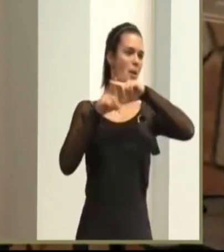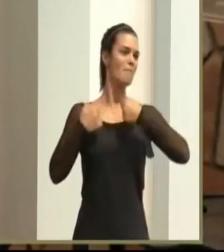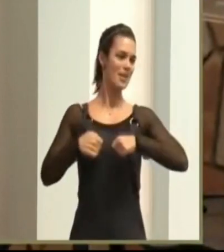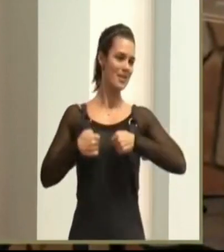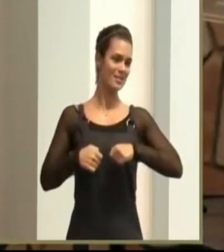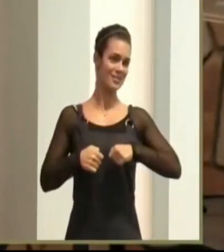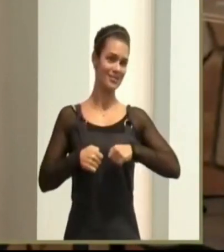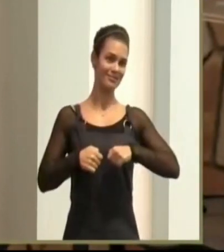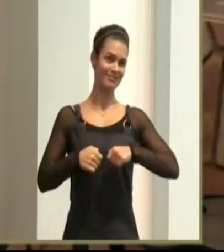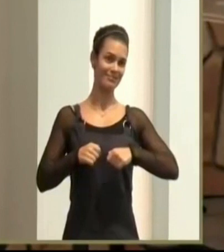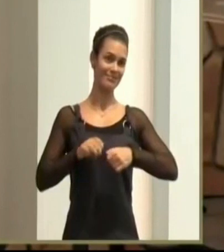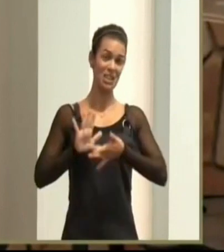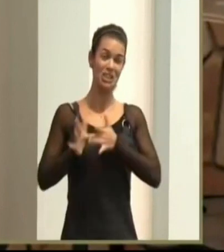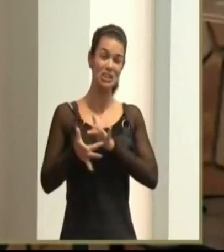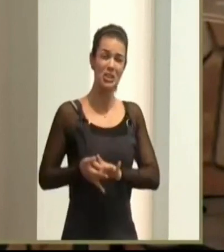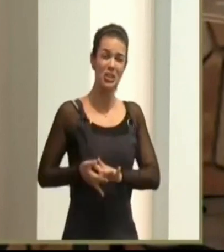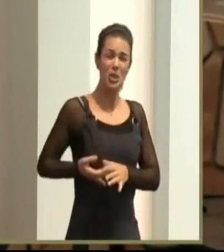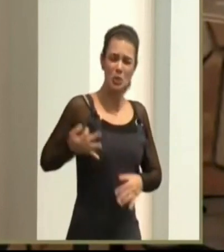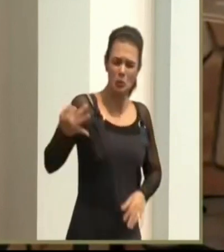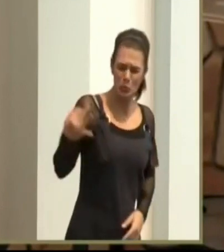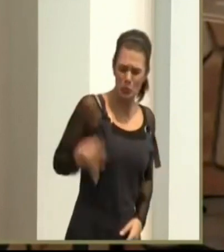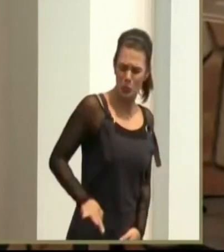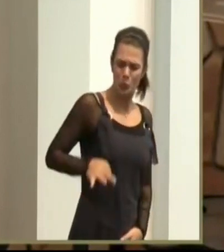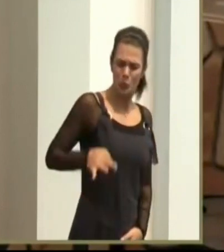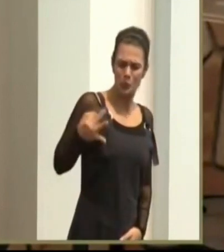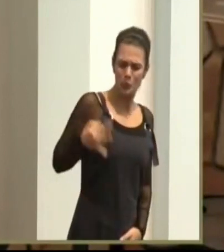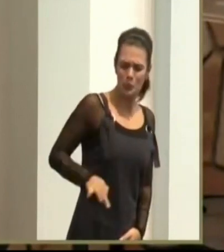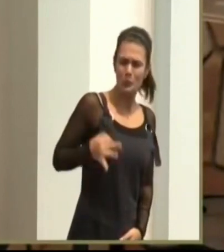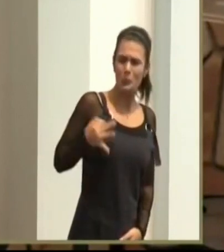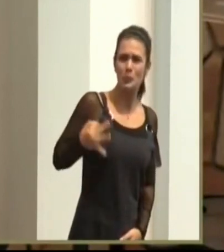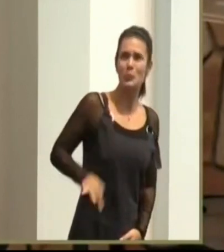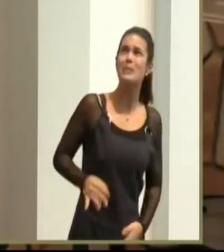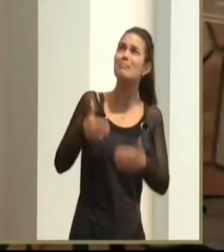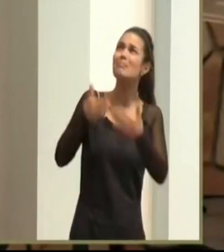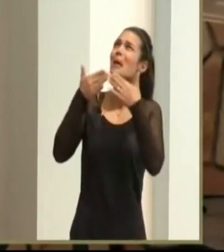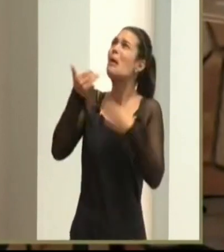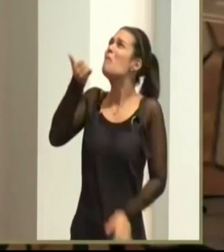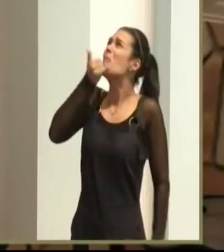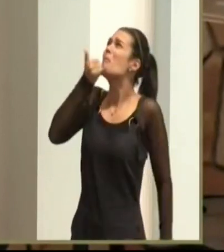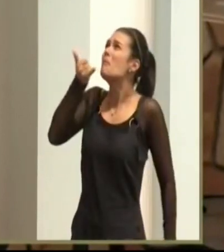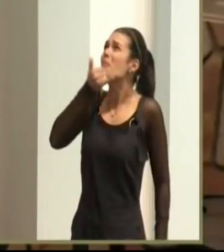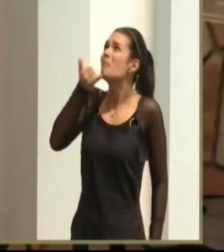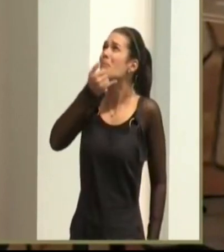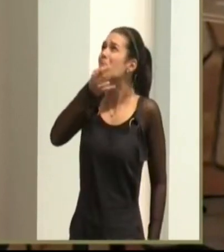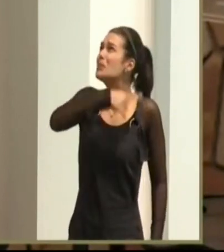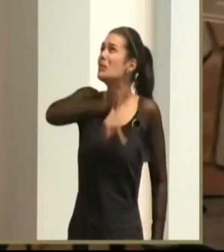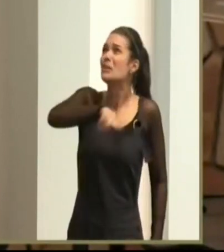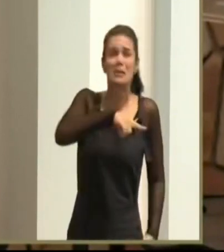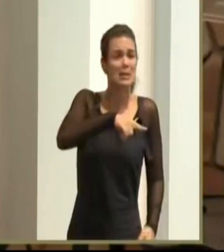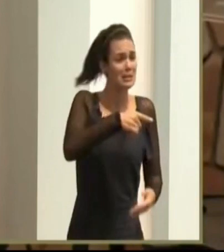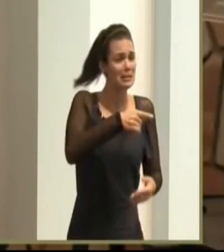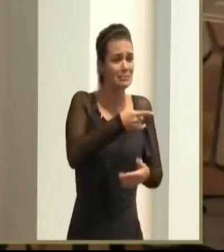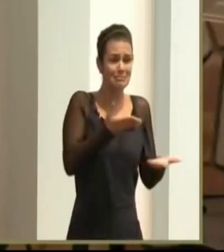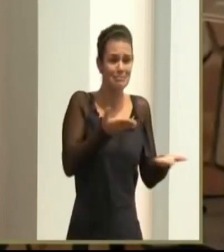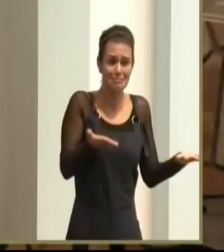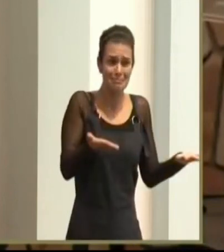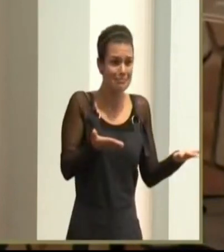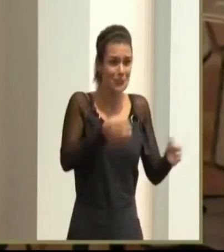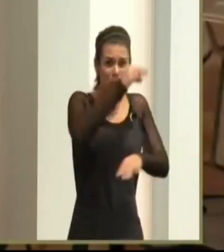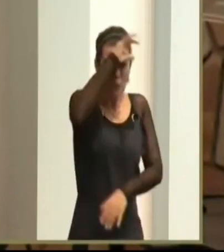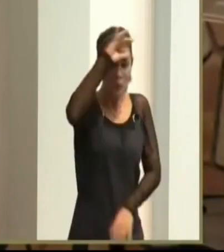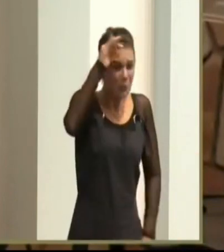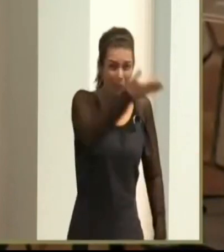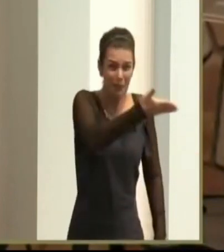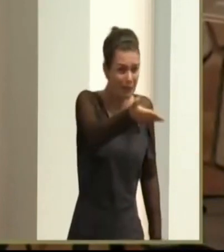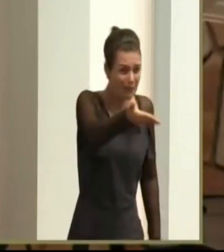Agonizando, dizia: Pai, perdoa-lhes, porque não sabem o que fazem. Agonizando, olha para